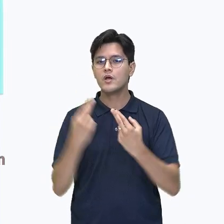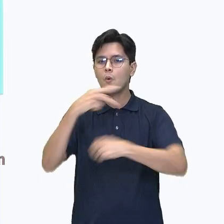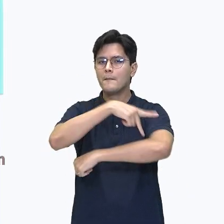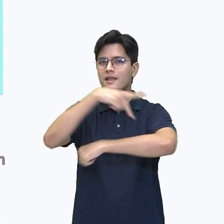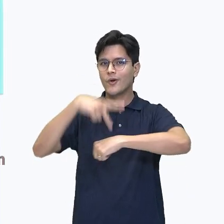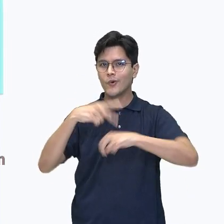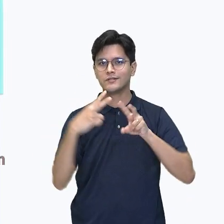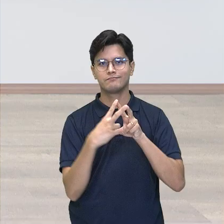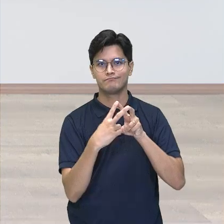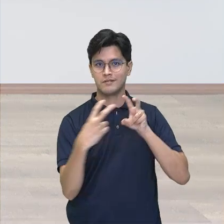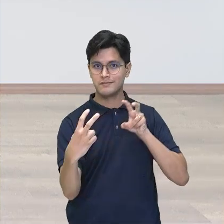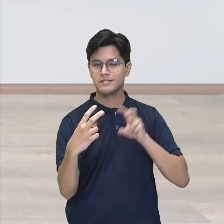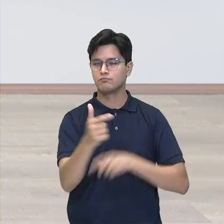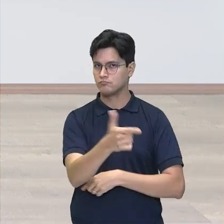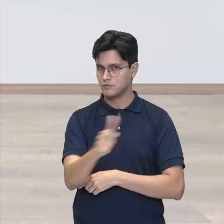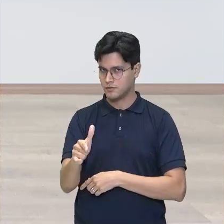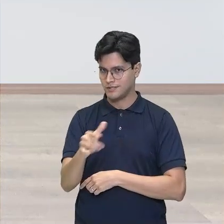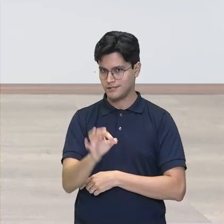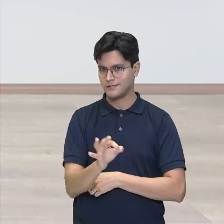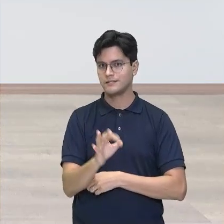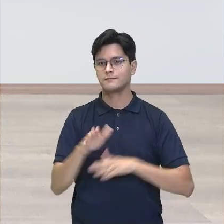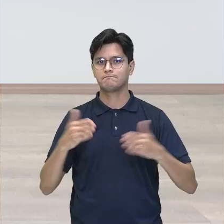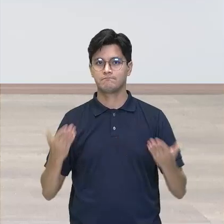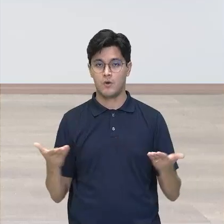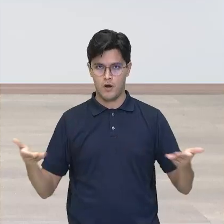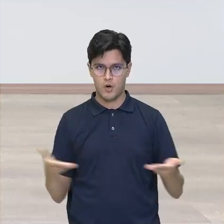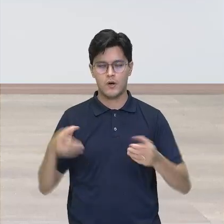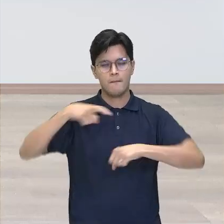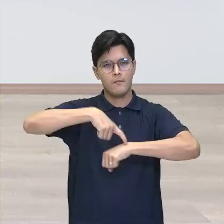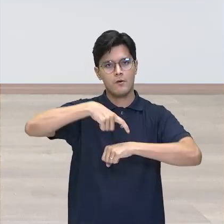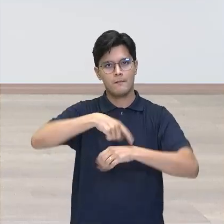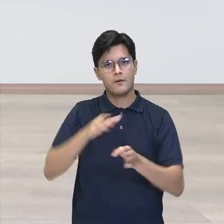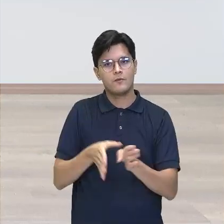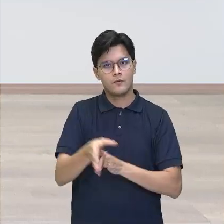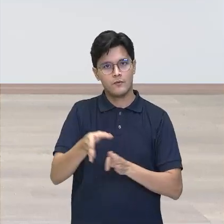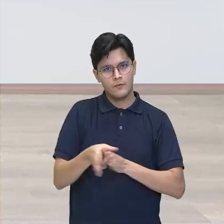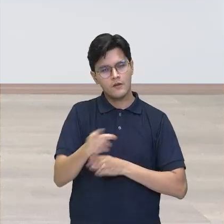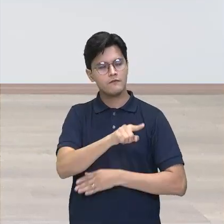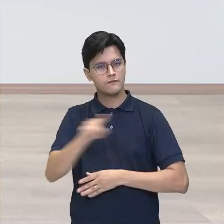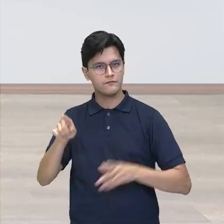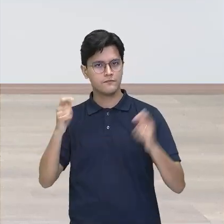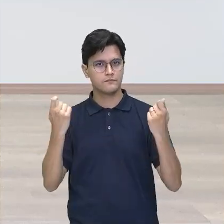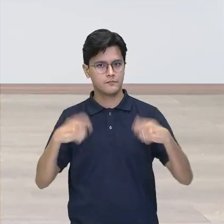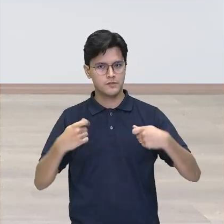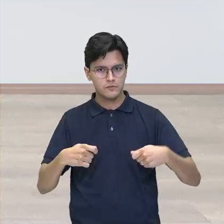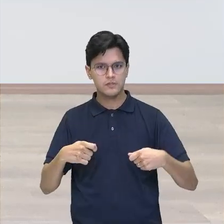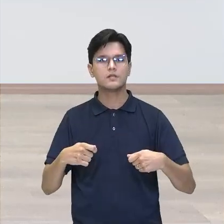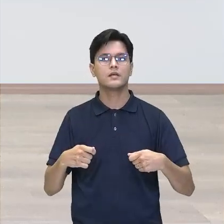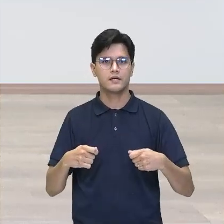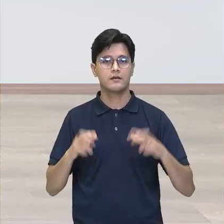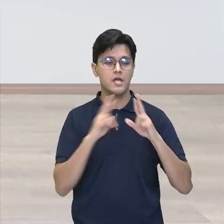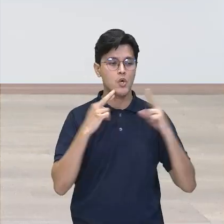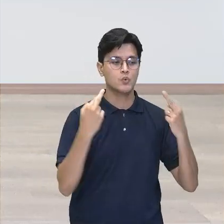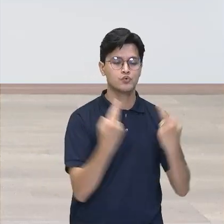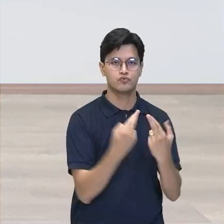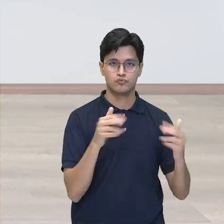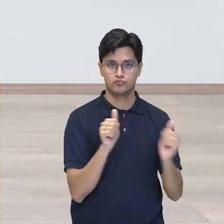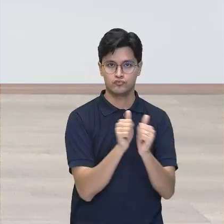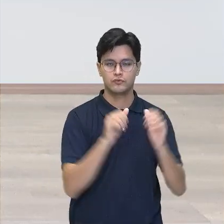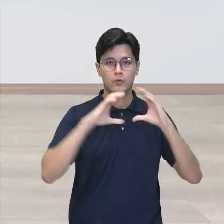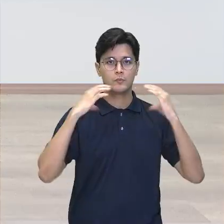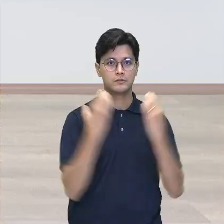um momento de orientação e você também precisa reunir a comunidade escolar, os responsáveis dos seus estudantes, para também